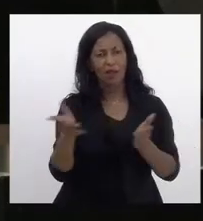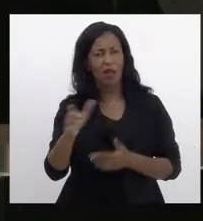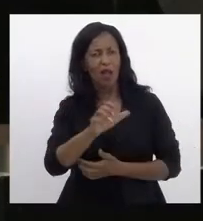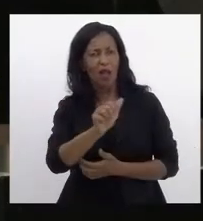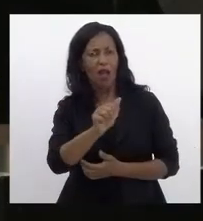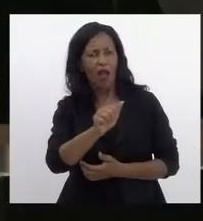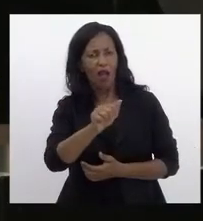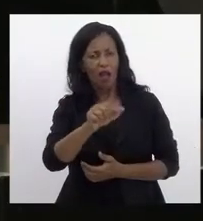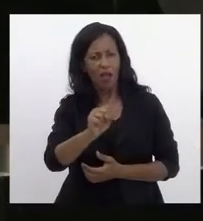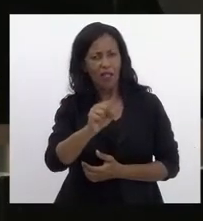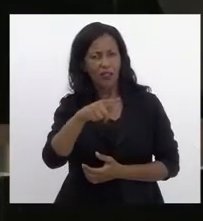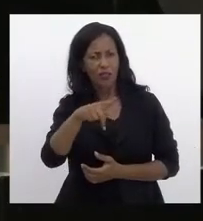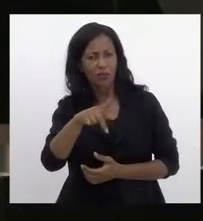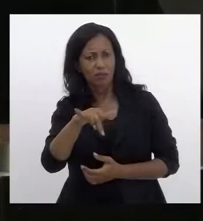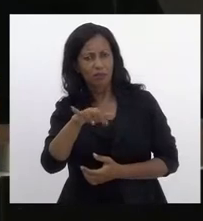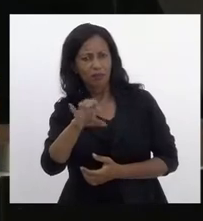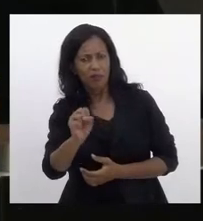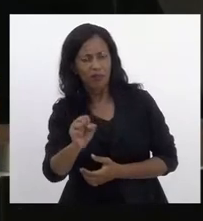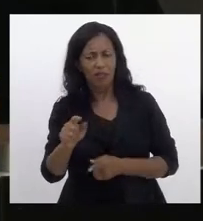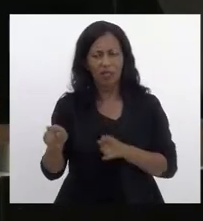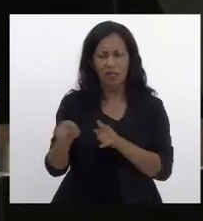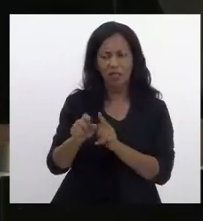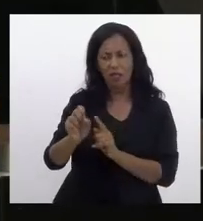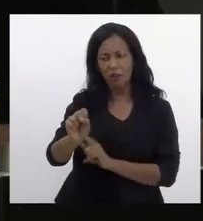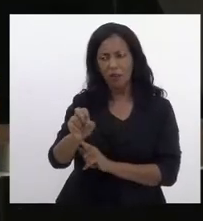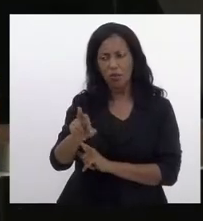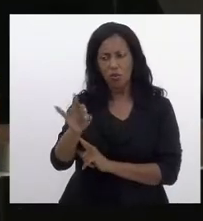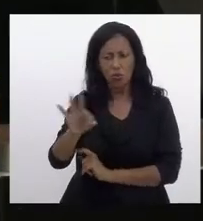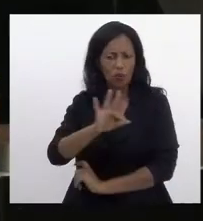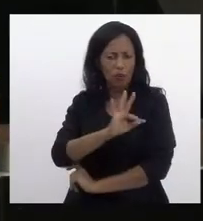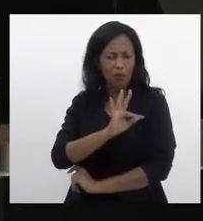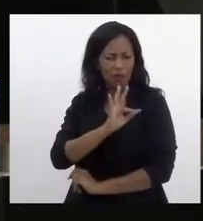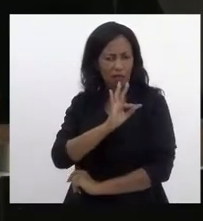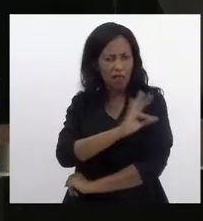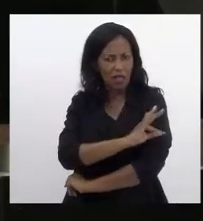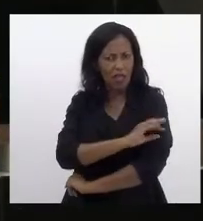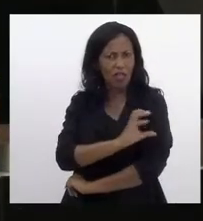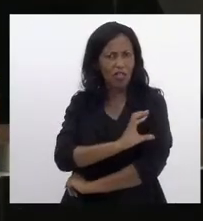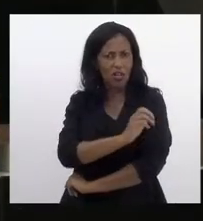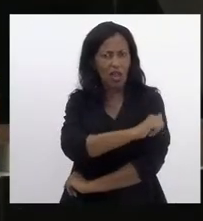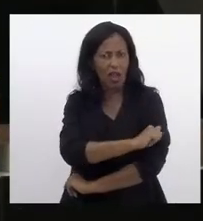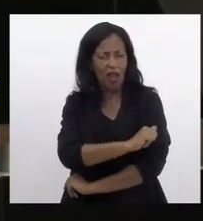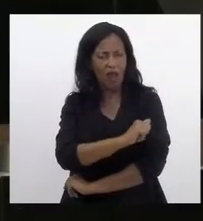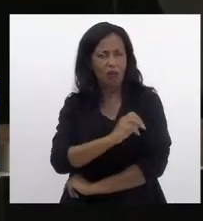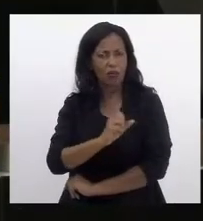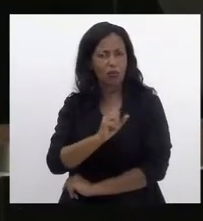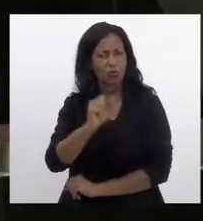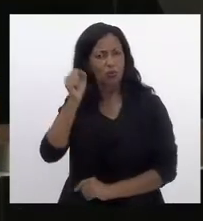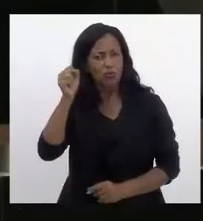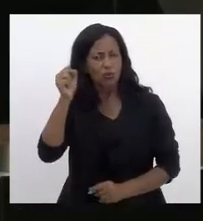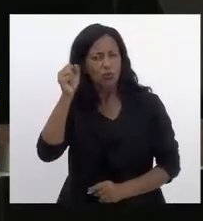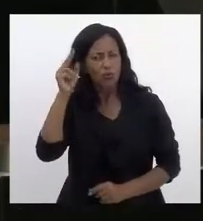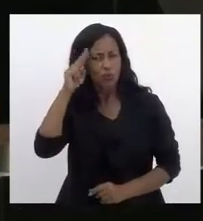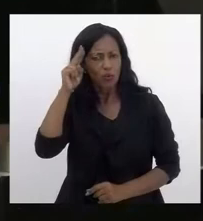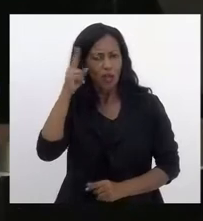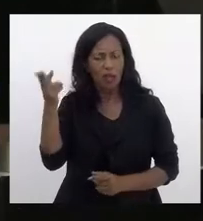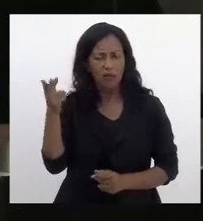aspirantes e, sobretudo, nos subtenentes, sargentos, cabos e soldados, tem uma diferença,